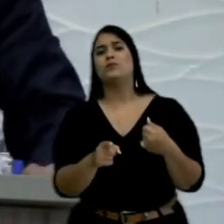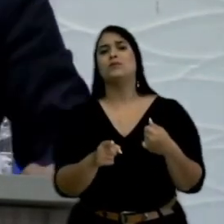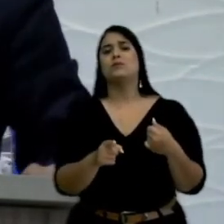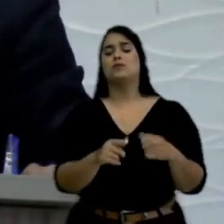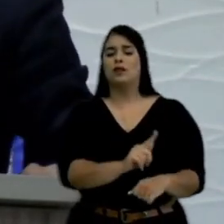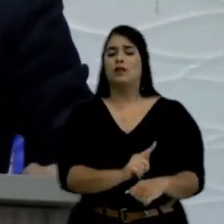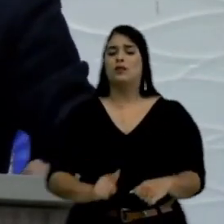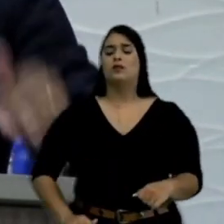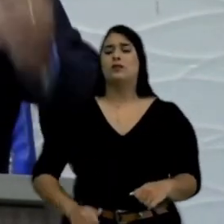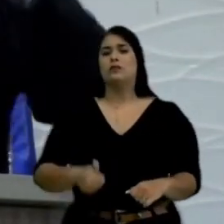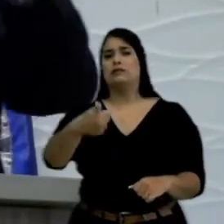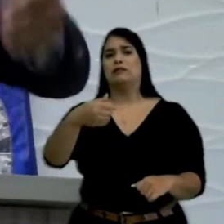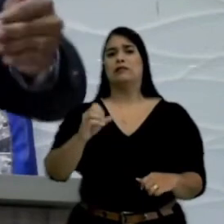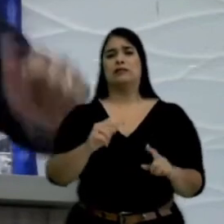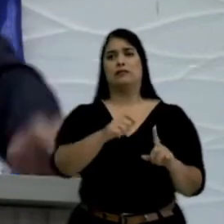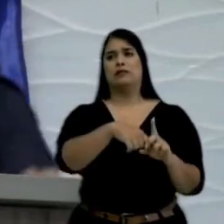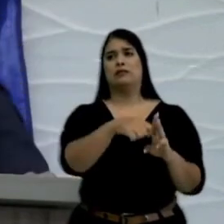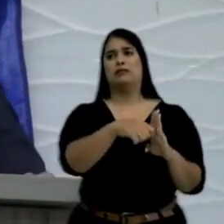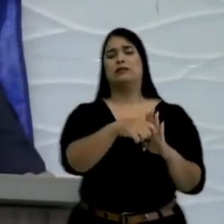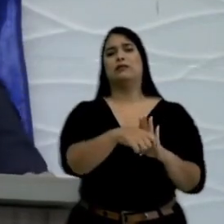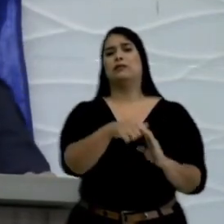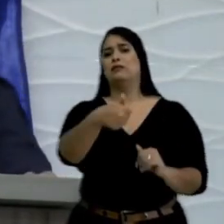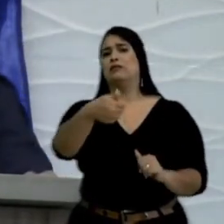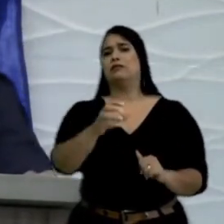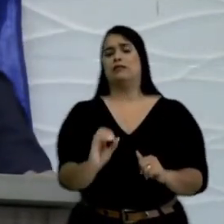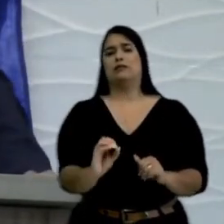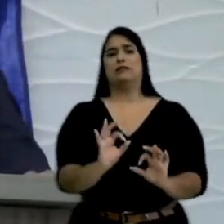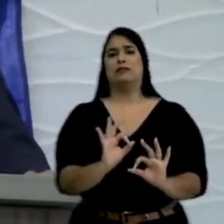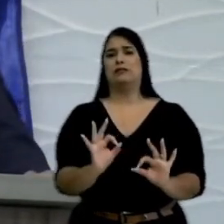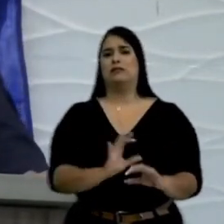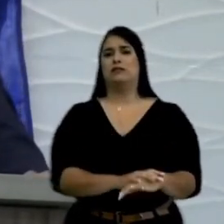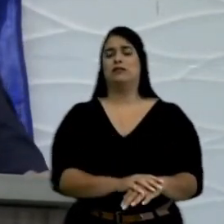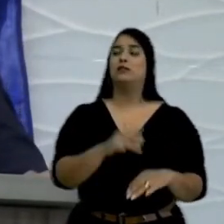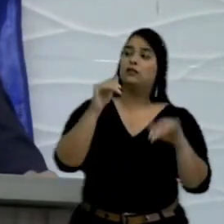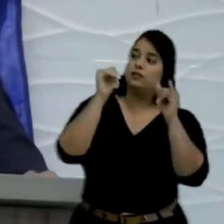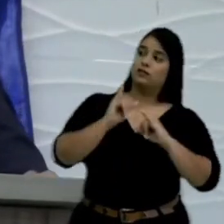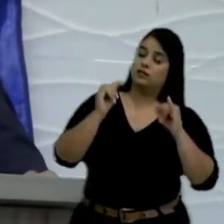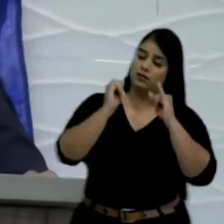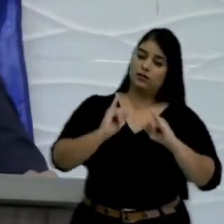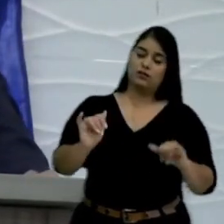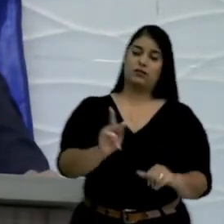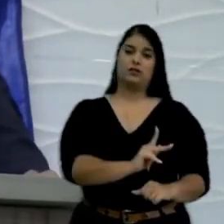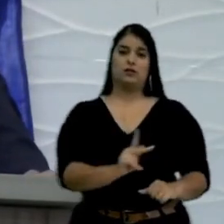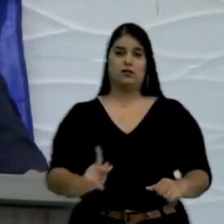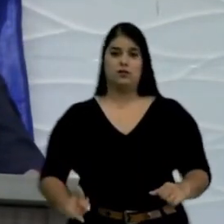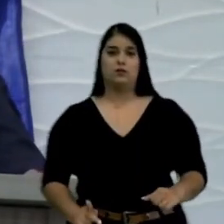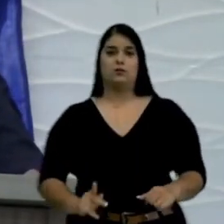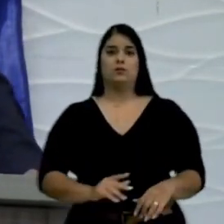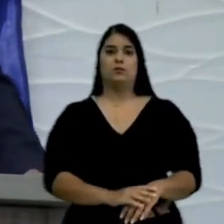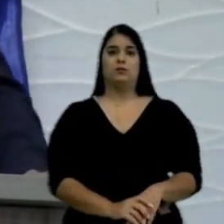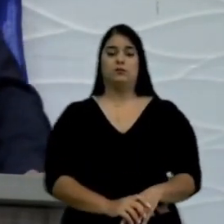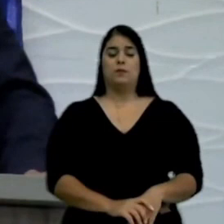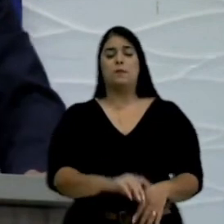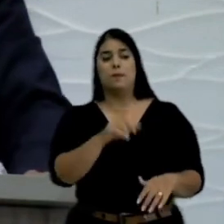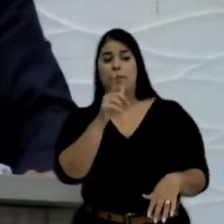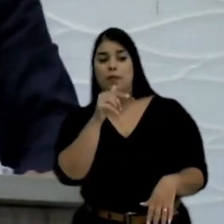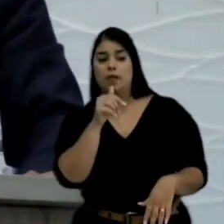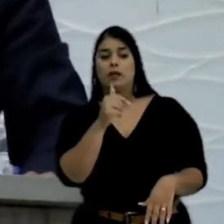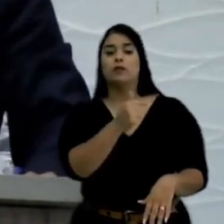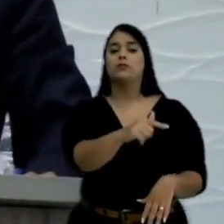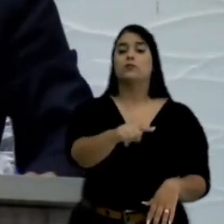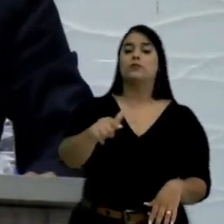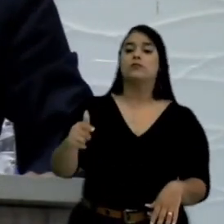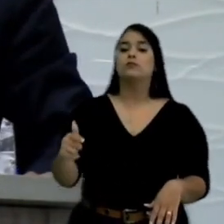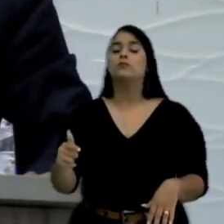governo há 10 meses, e aqui, dizer aqui o presidente, né, sobre essas águas aí que foram